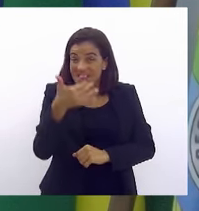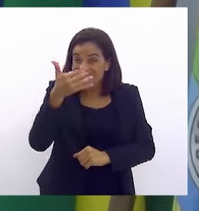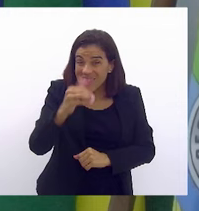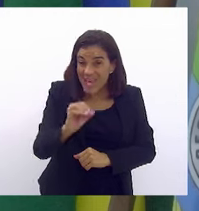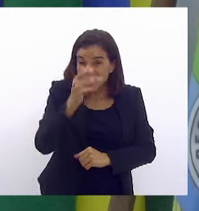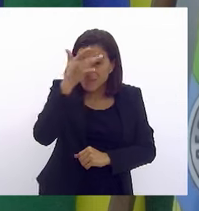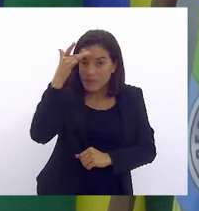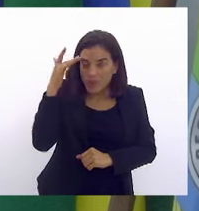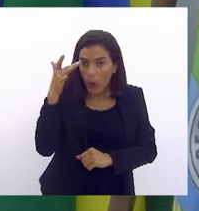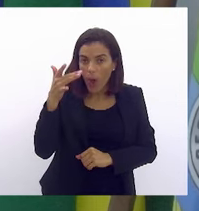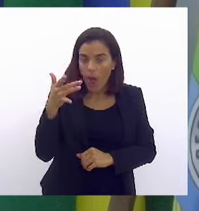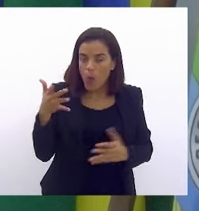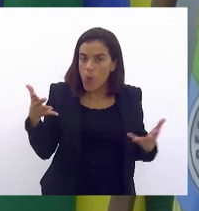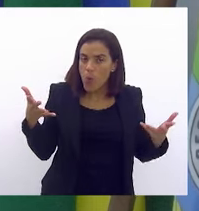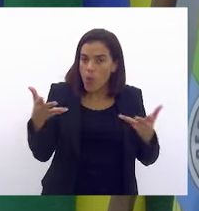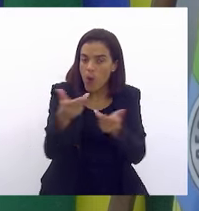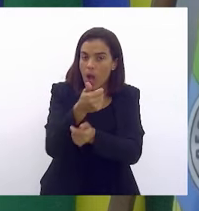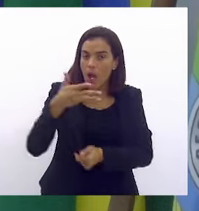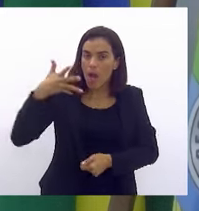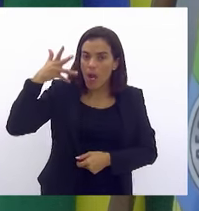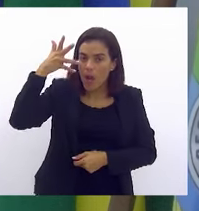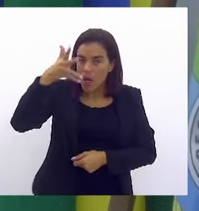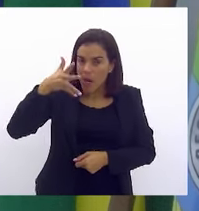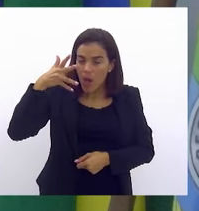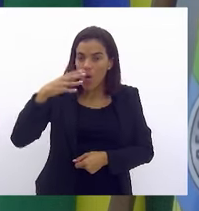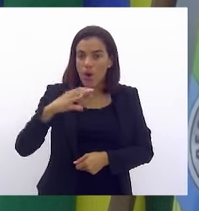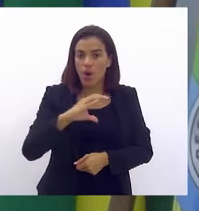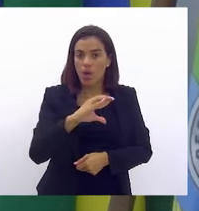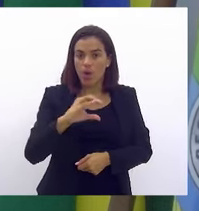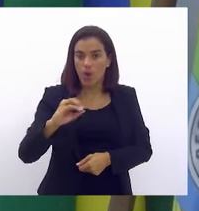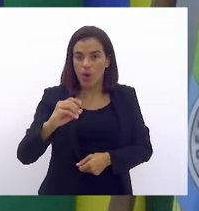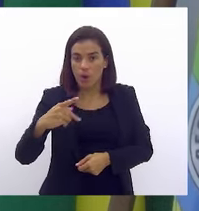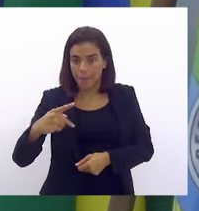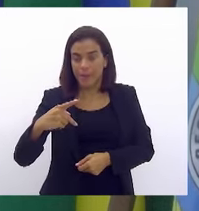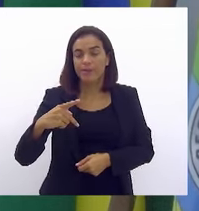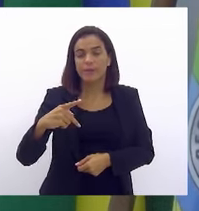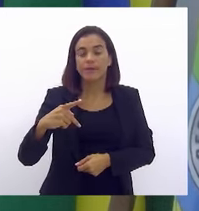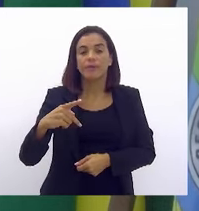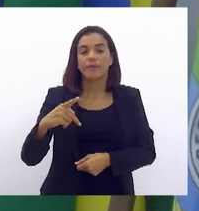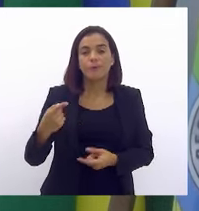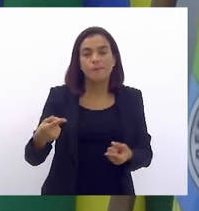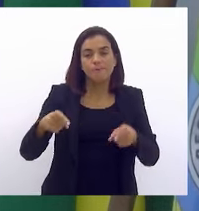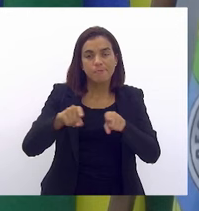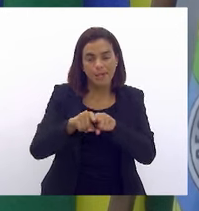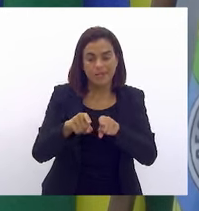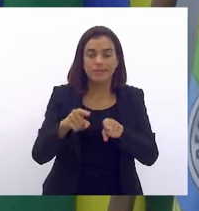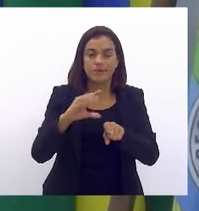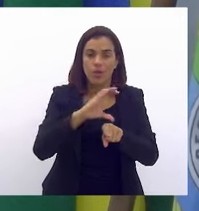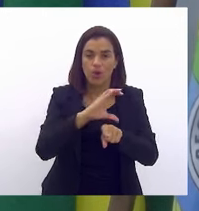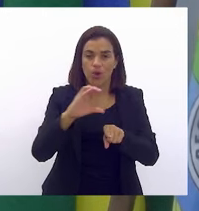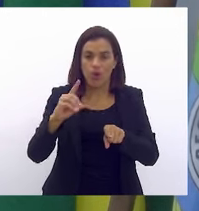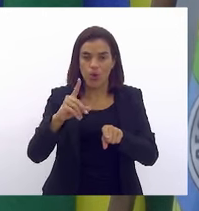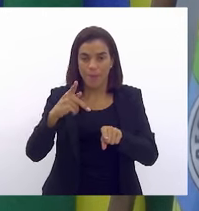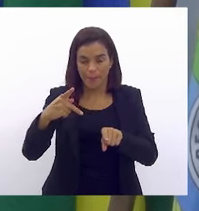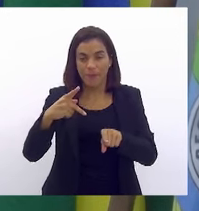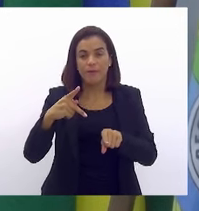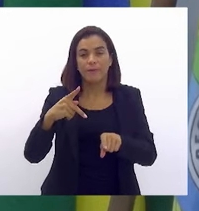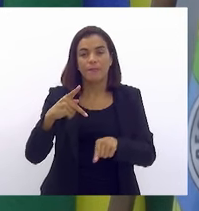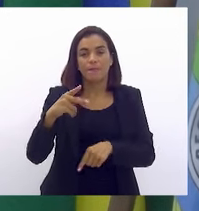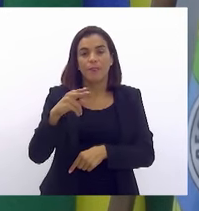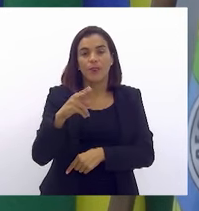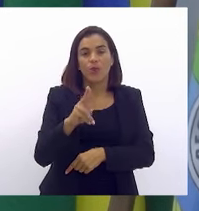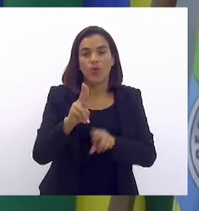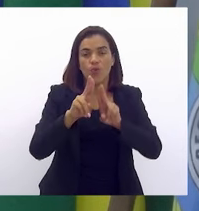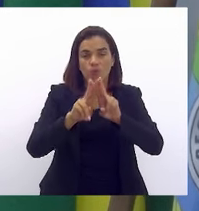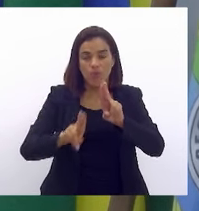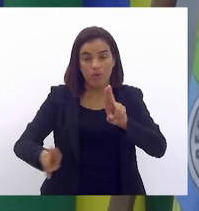uma excelente palestra da COP, um projeto feito pela COP, parceria com a COP, a FRJ, professor Paulo Canedo,